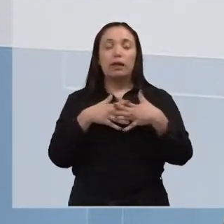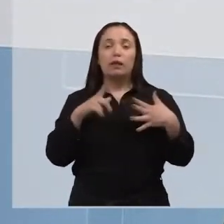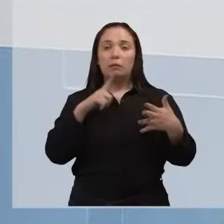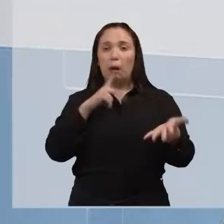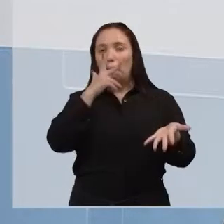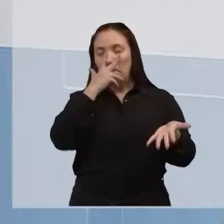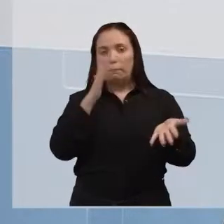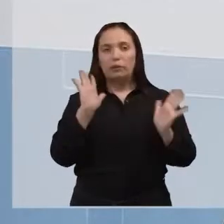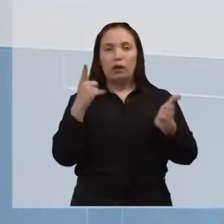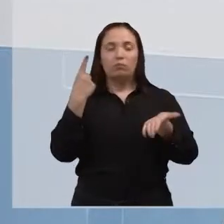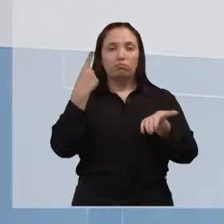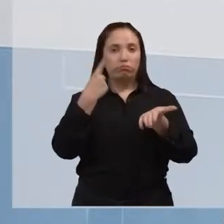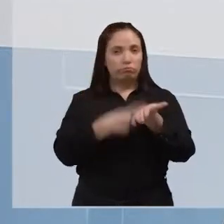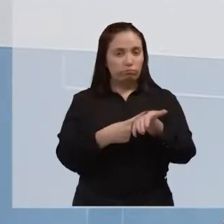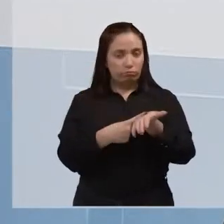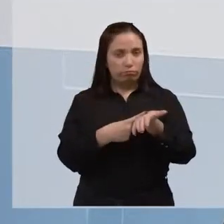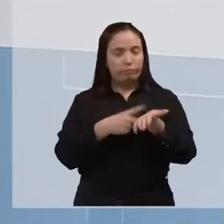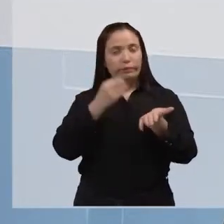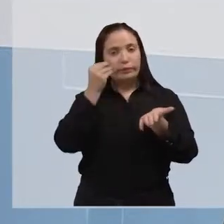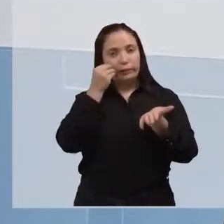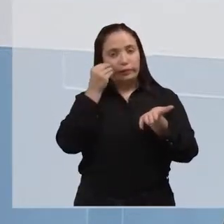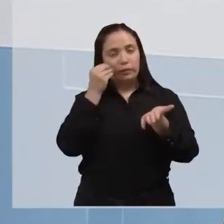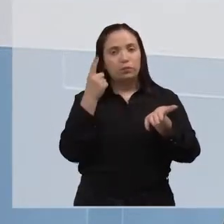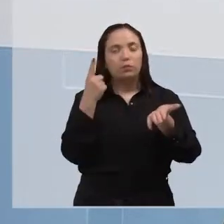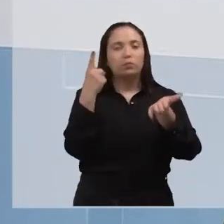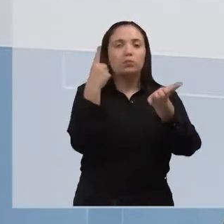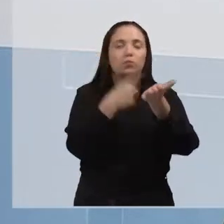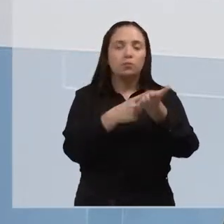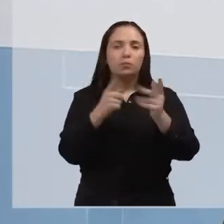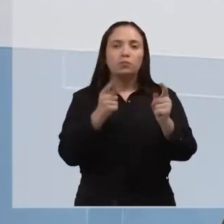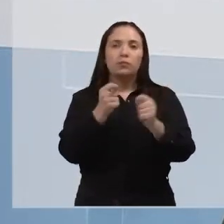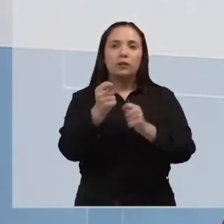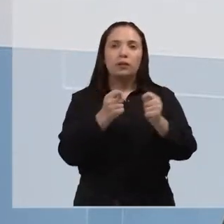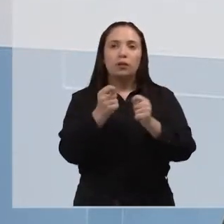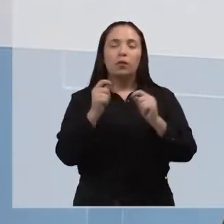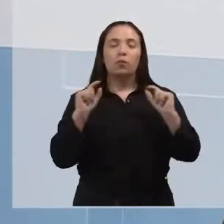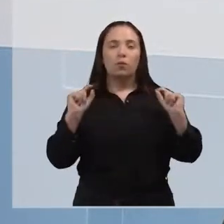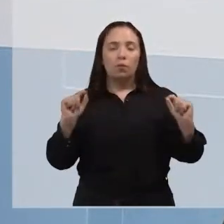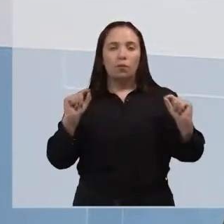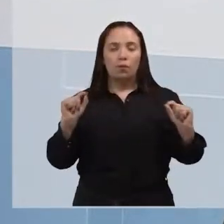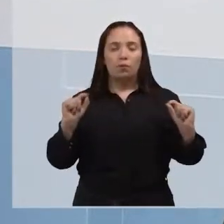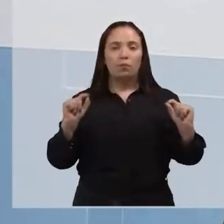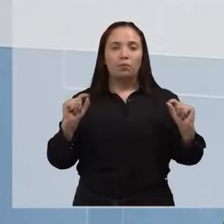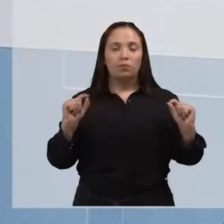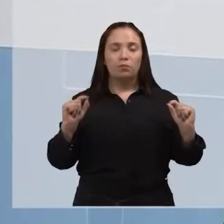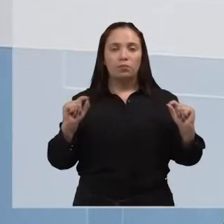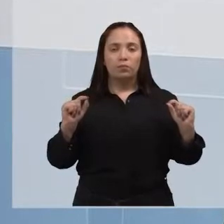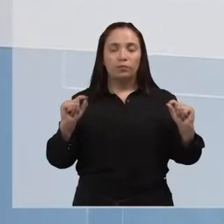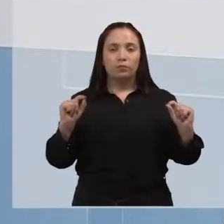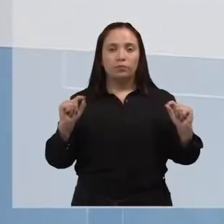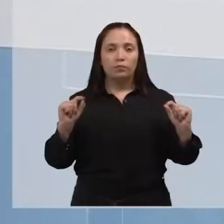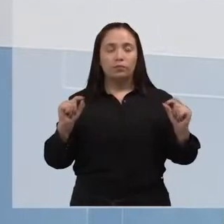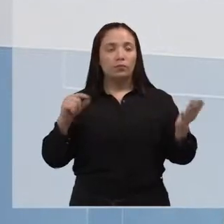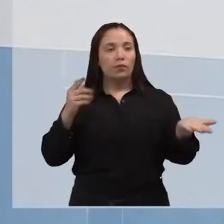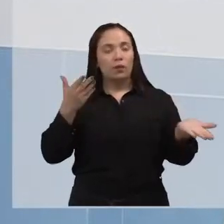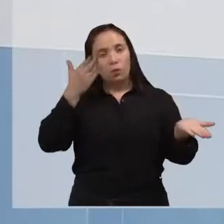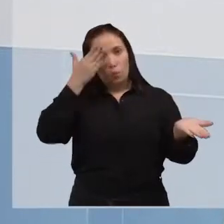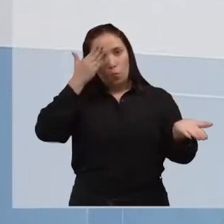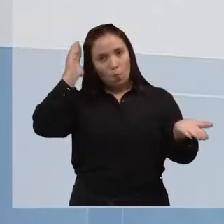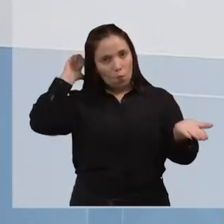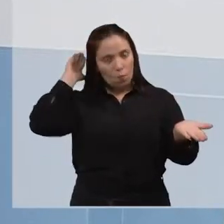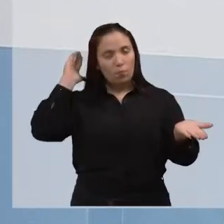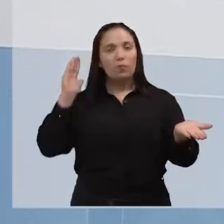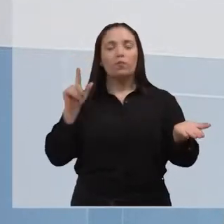acordo, ou estão tentando um acordo, estão costurando um acordo, entre o senhor Michel Temer